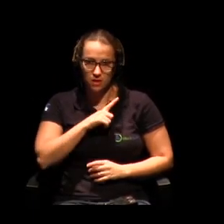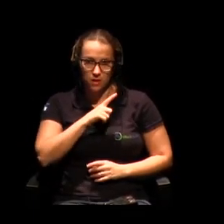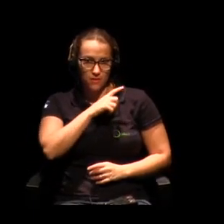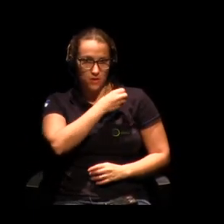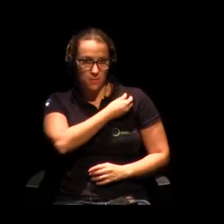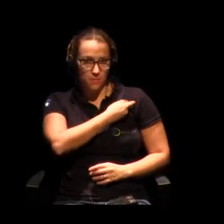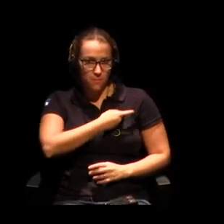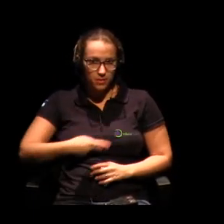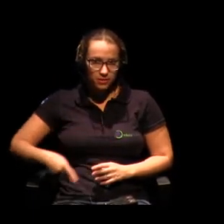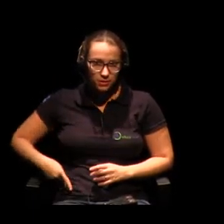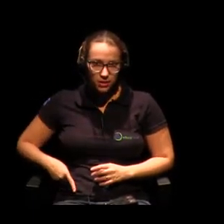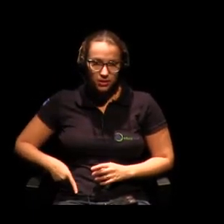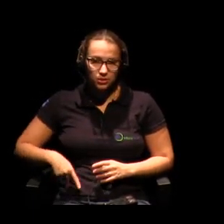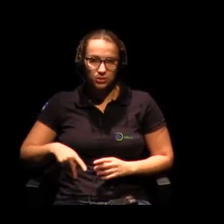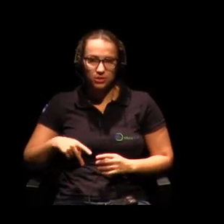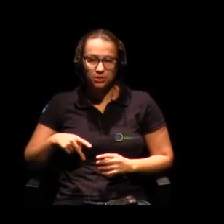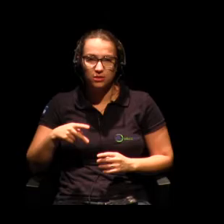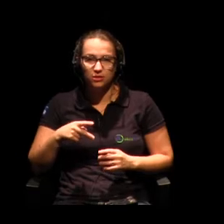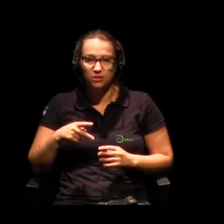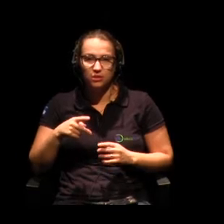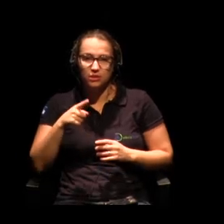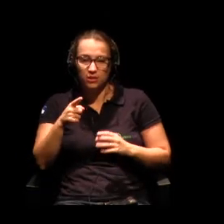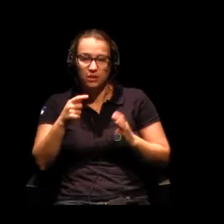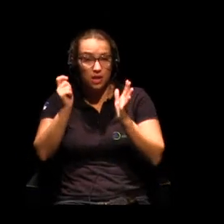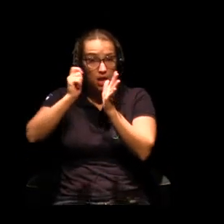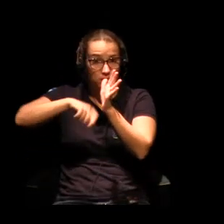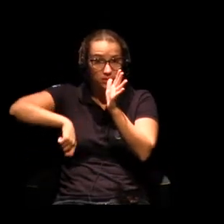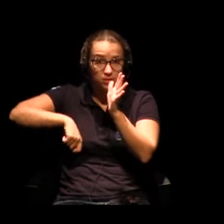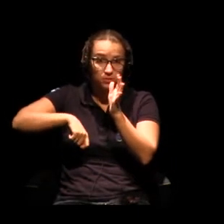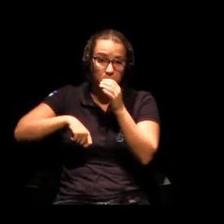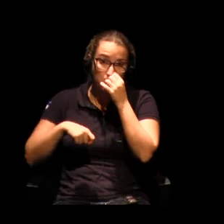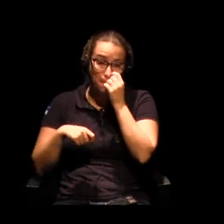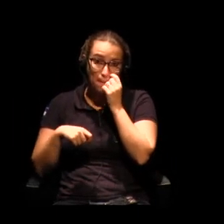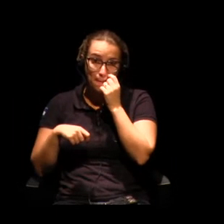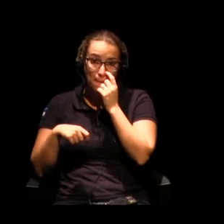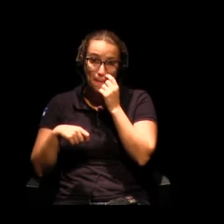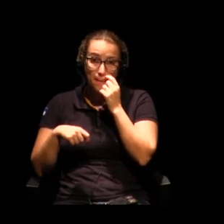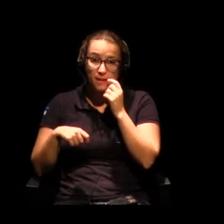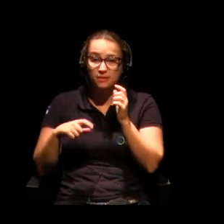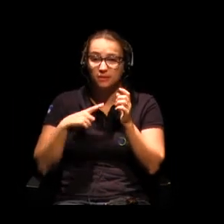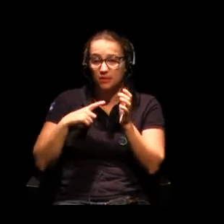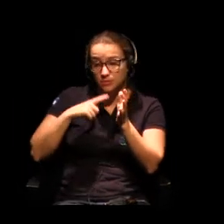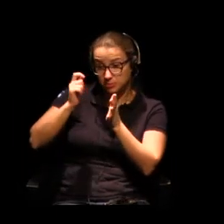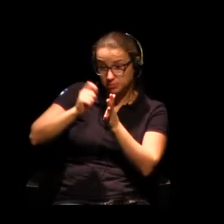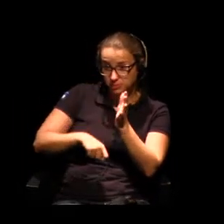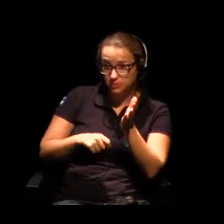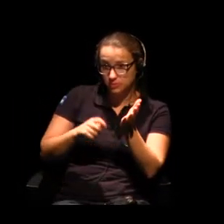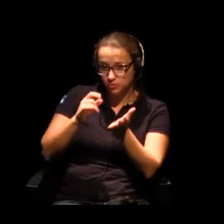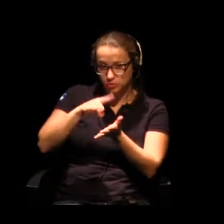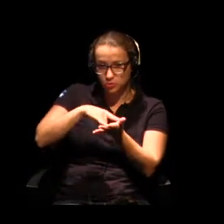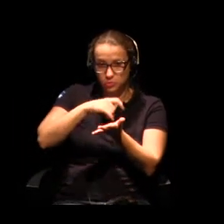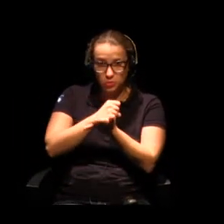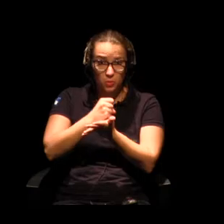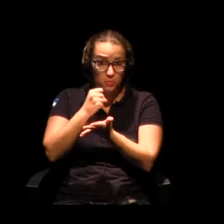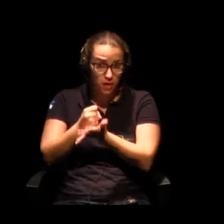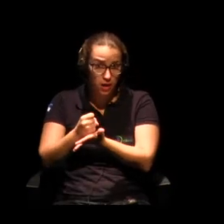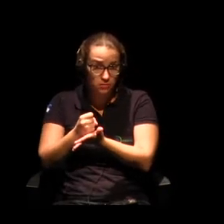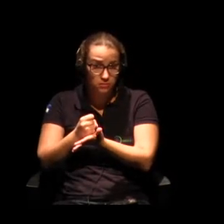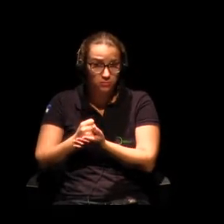pois nós tivemos um outro presidente, o Lyndon B. Johnson, que assinou o